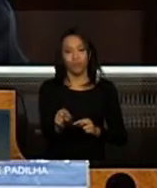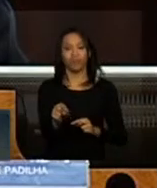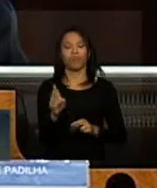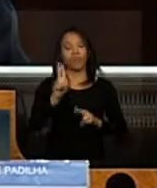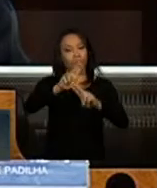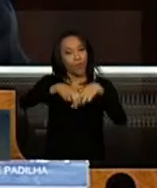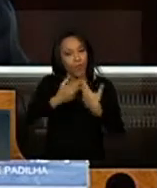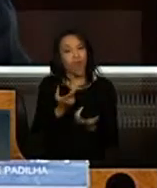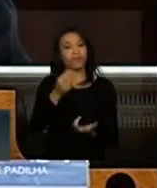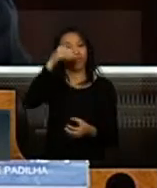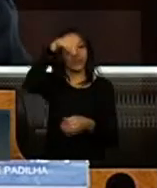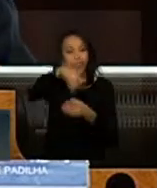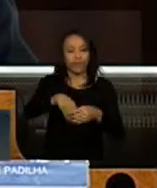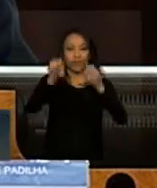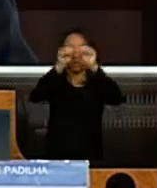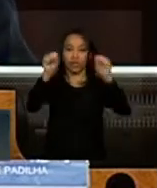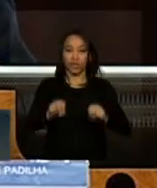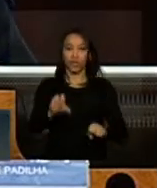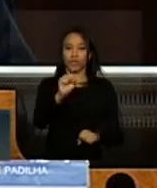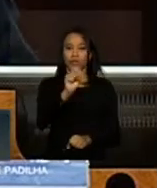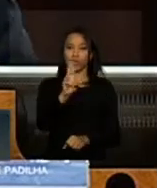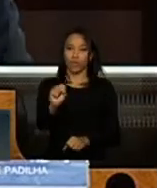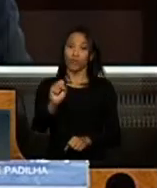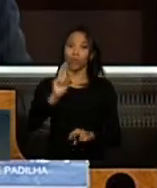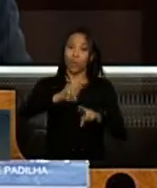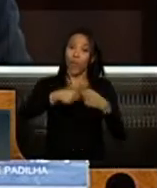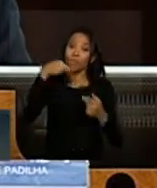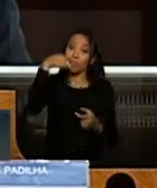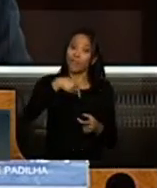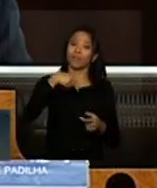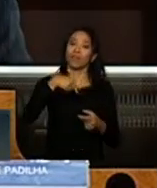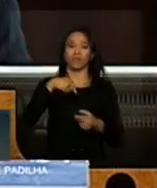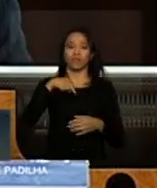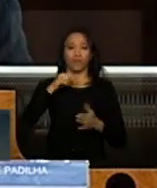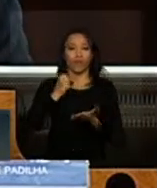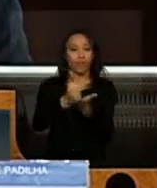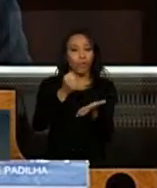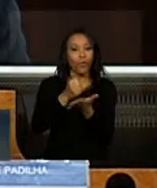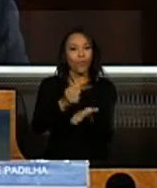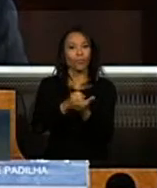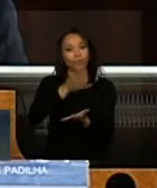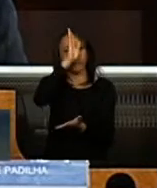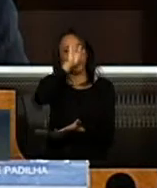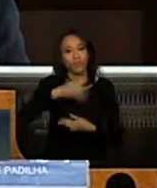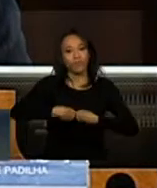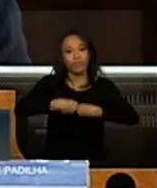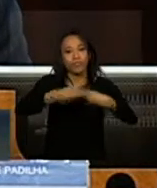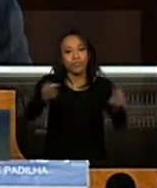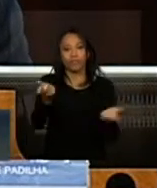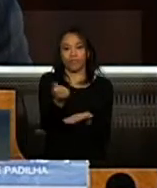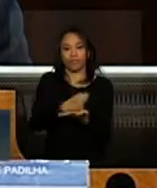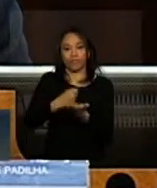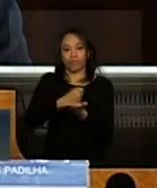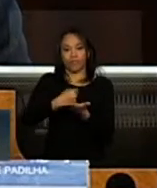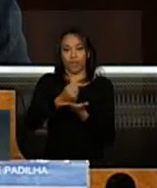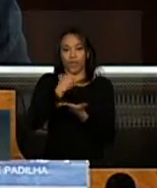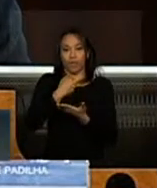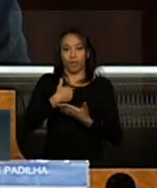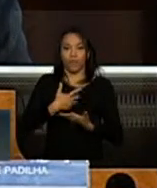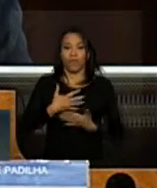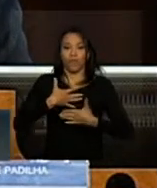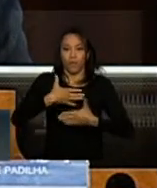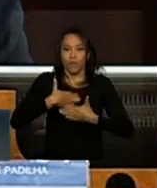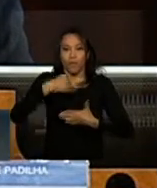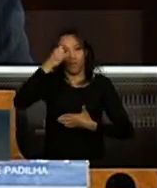asma no Sistema Único de Saúde depois dessa medida. Então, um grande esforço da assistência farmacêutica também terá um